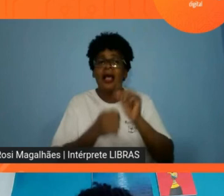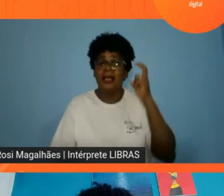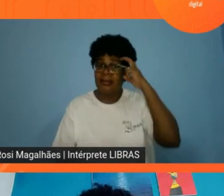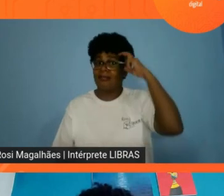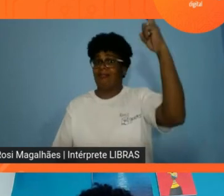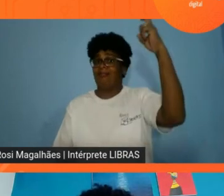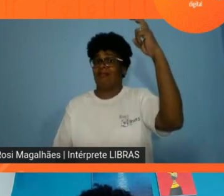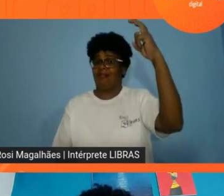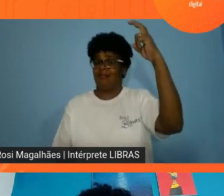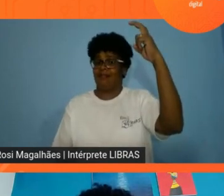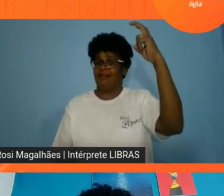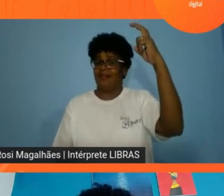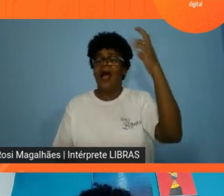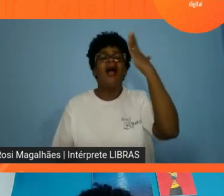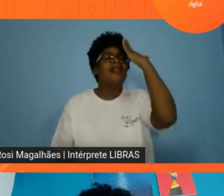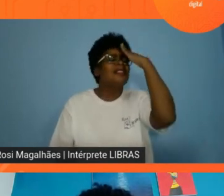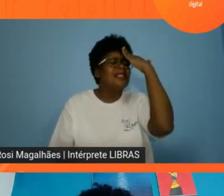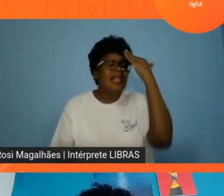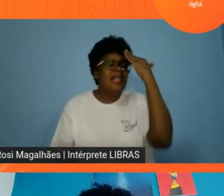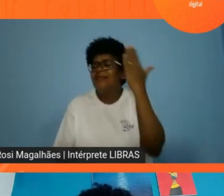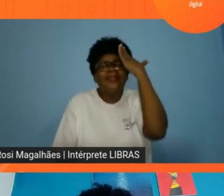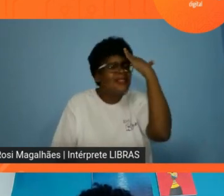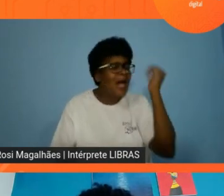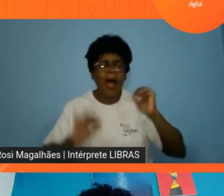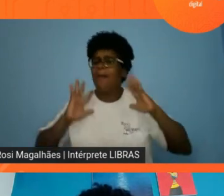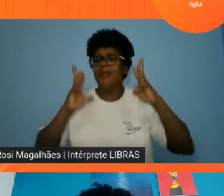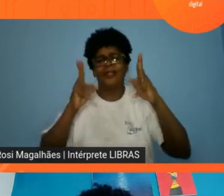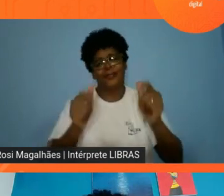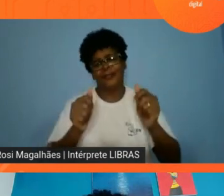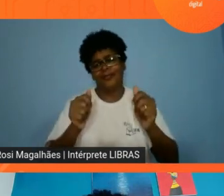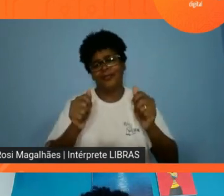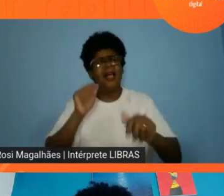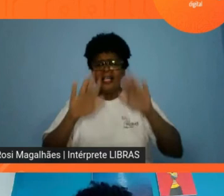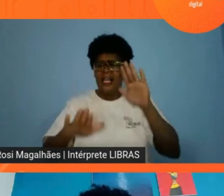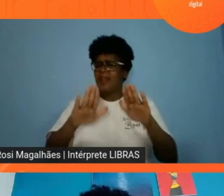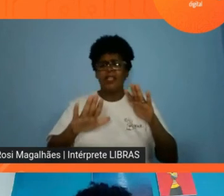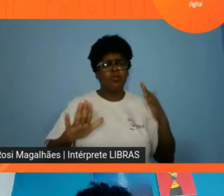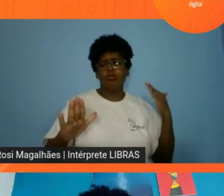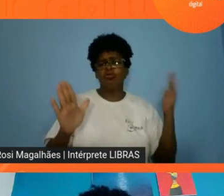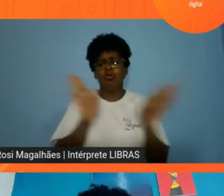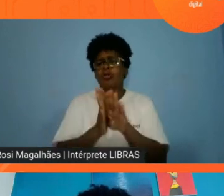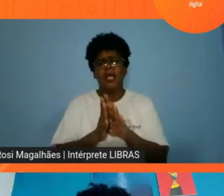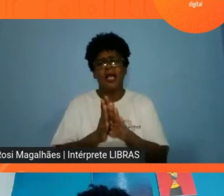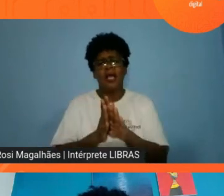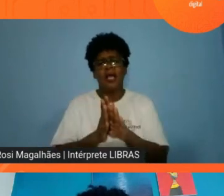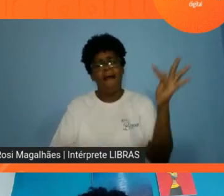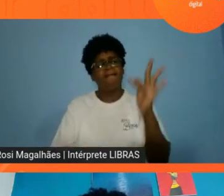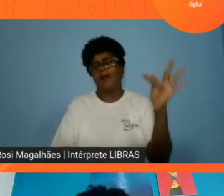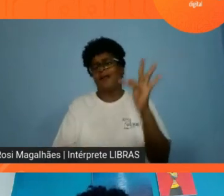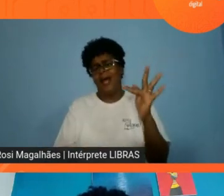as pessoas sábias, geralmente, elas nem chegam à faculdade, e elas têm muito mais a ensinar para a gente do que